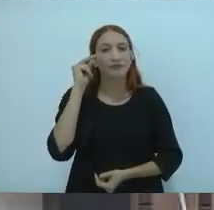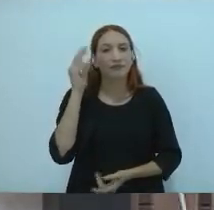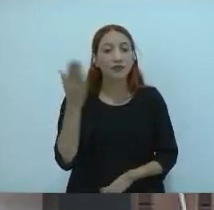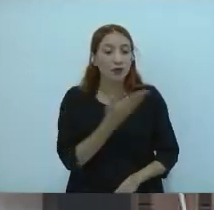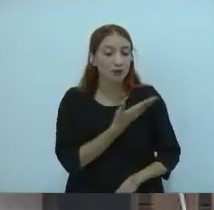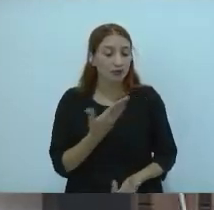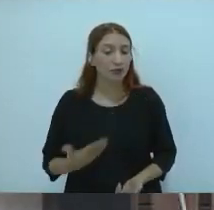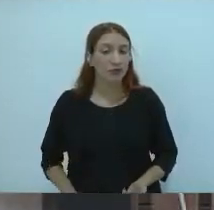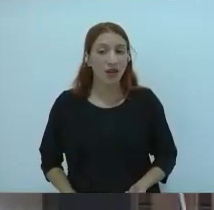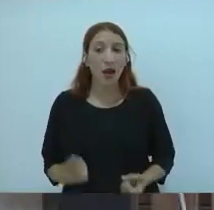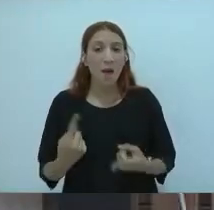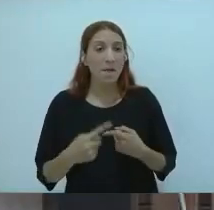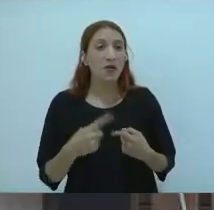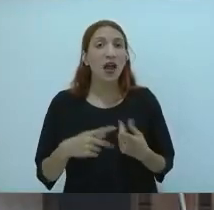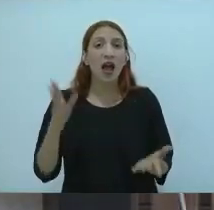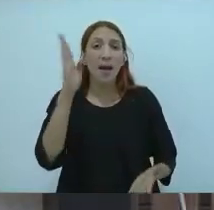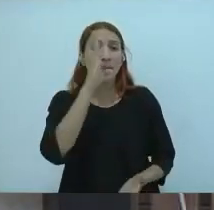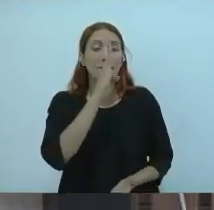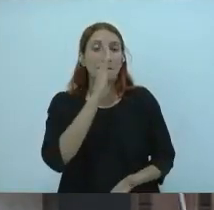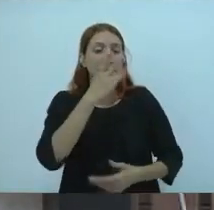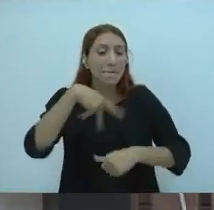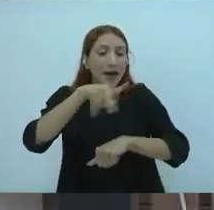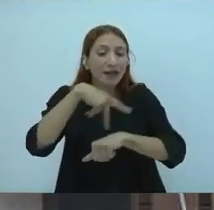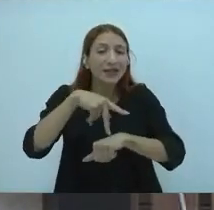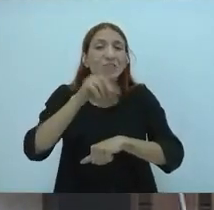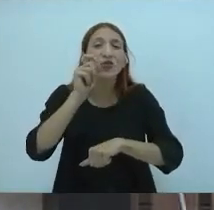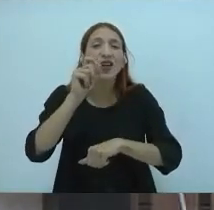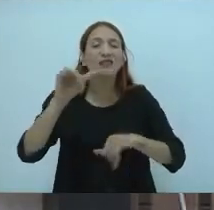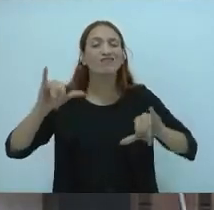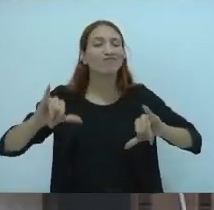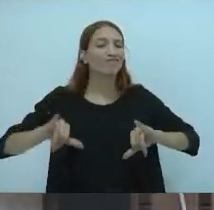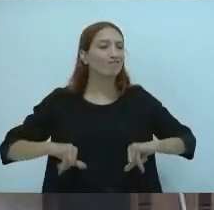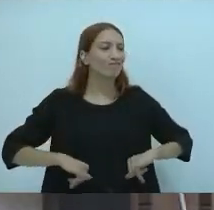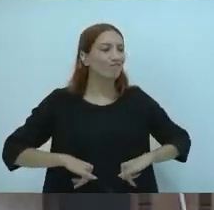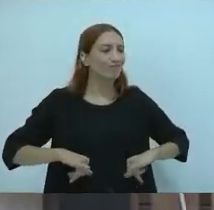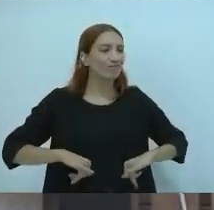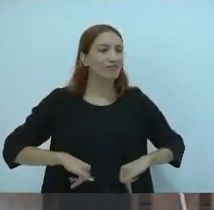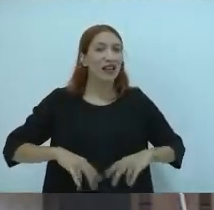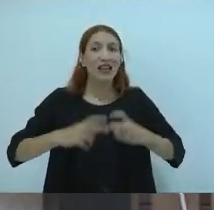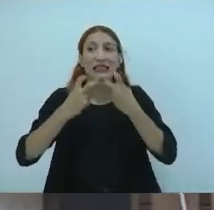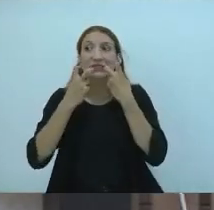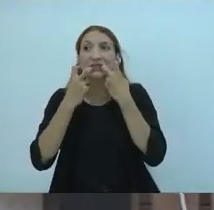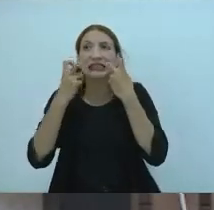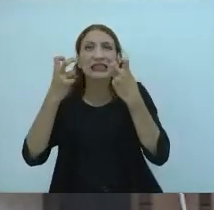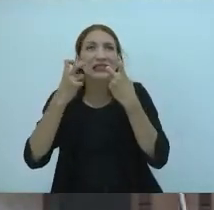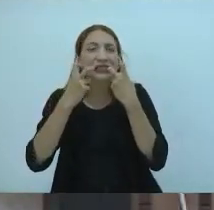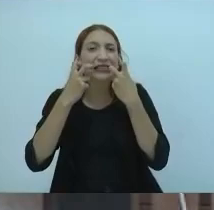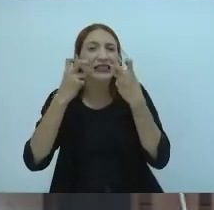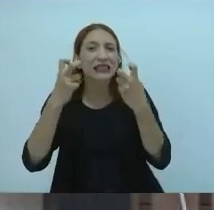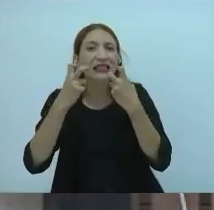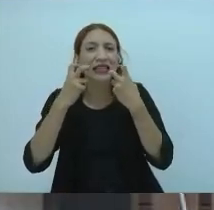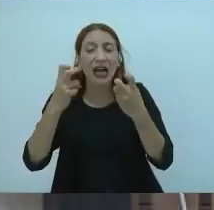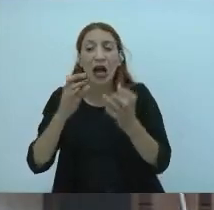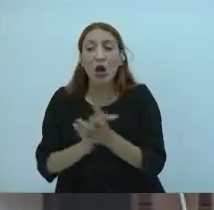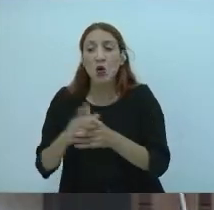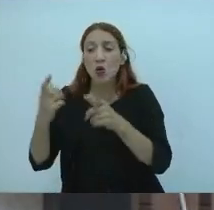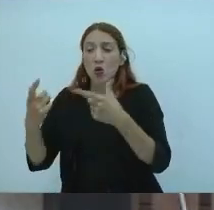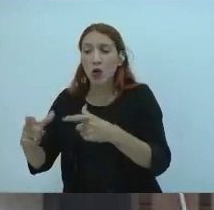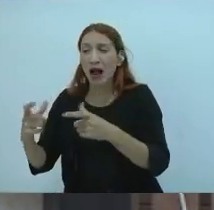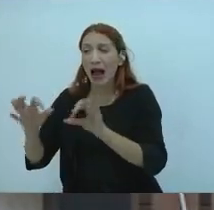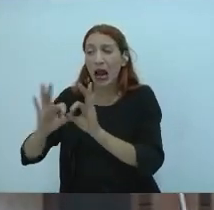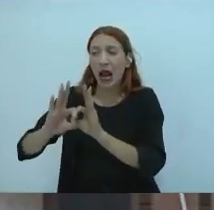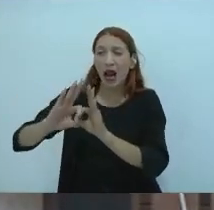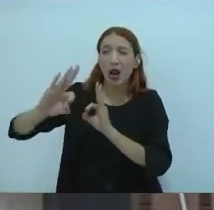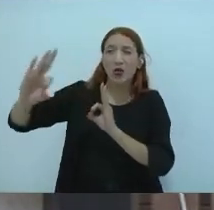o que mais nós vemos nesse país é sofrimento é o grito nesse momento lá no bairro mais distante